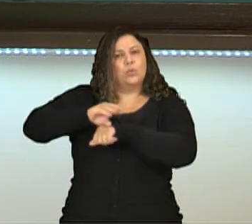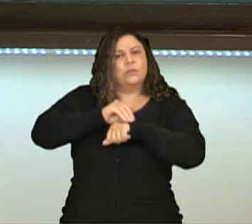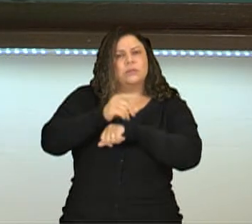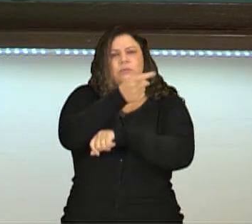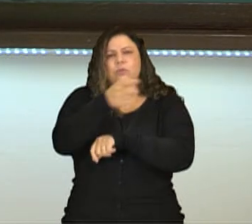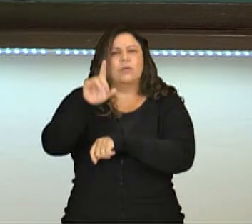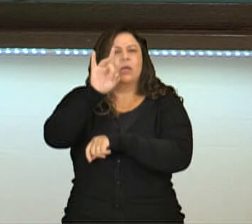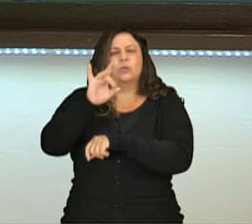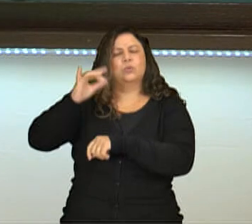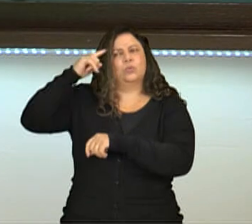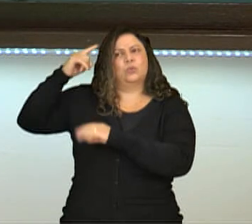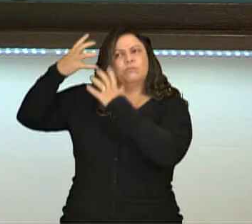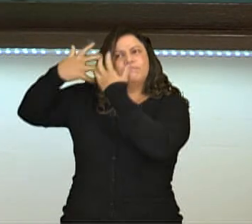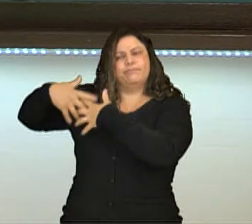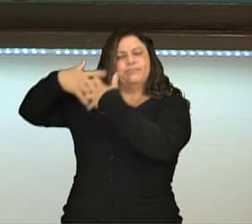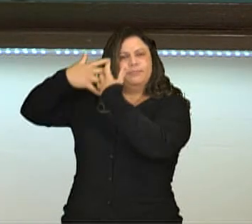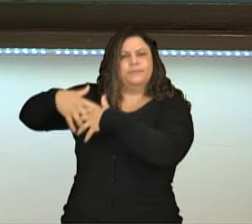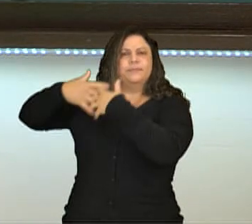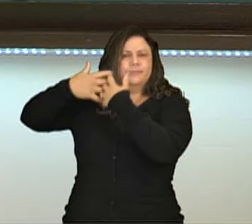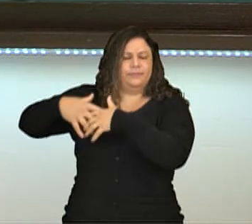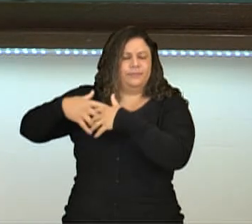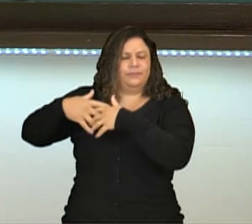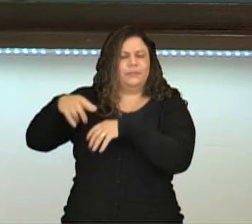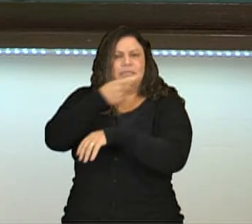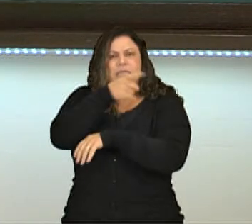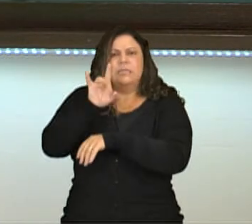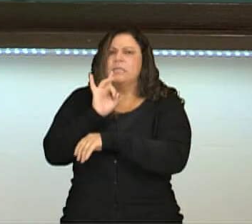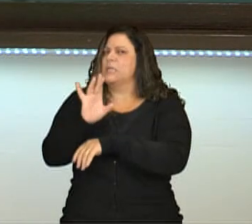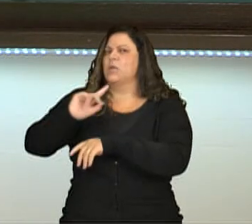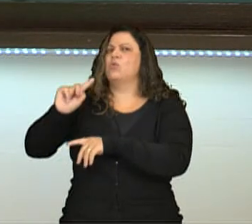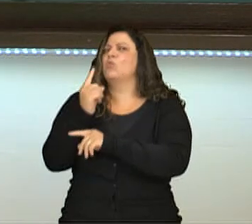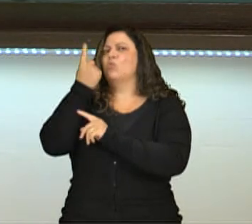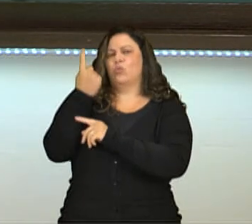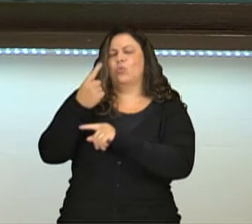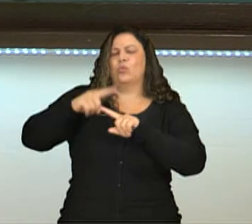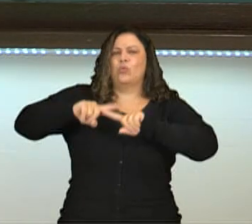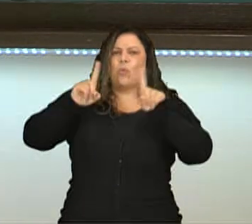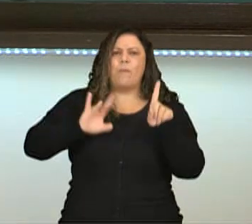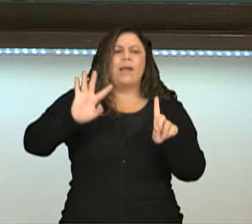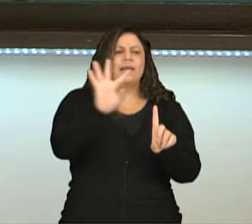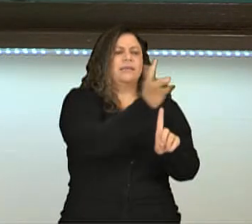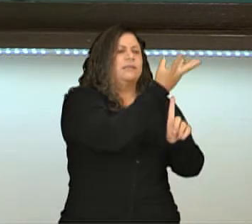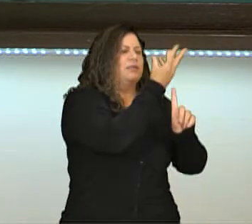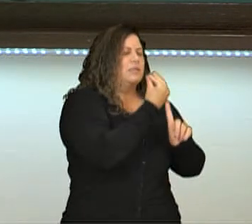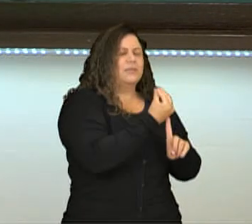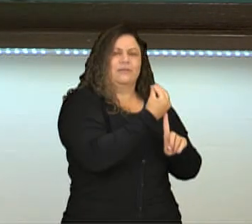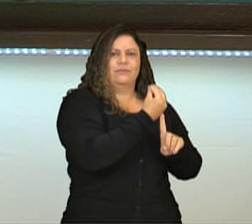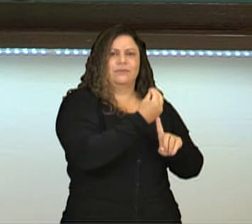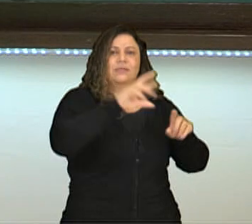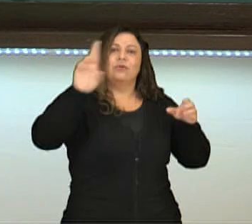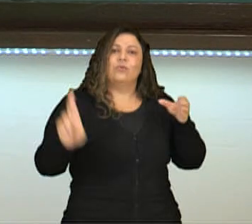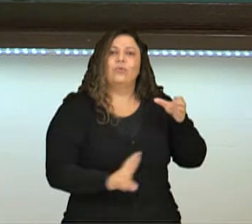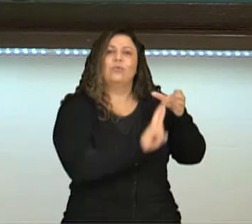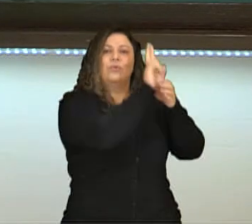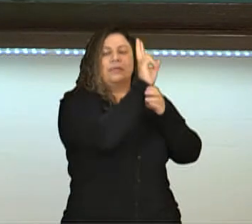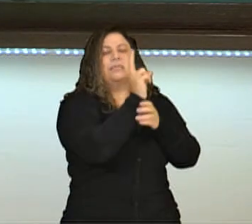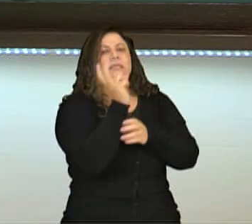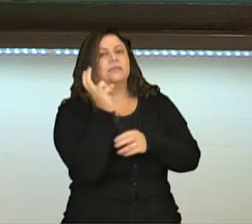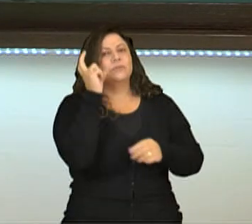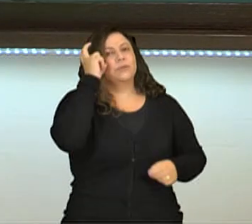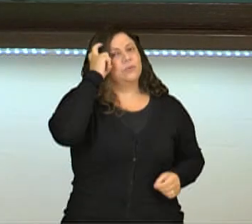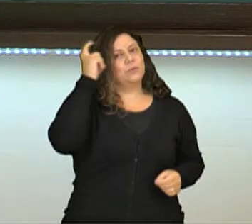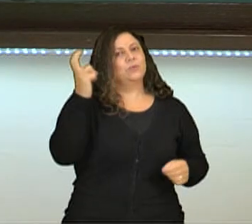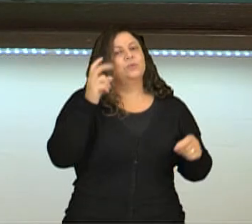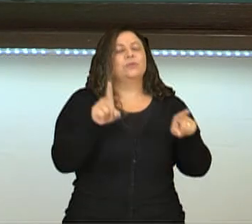só intelectual, que esse conhecimento vai transbordar para o artístico. Então nós vemos o renascimento cultural.